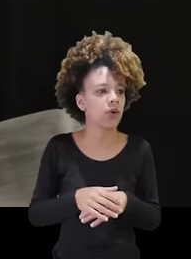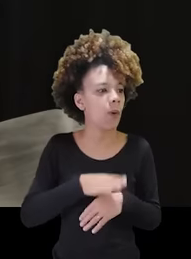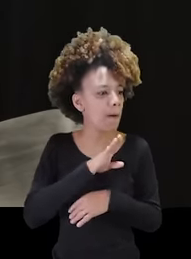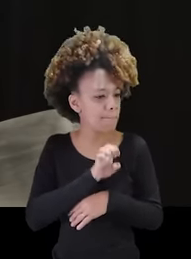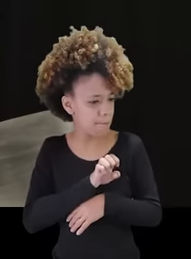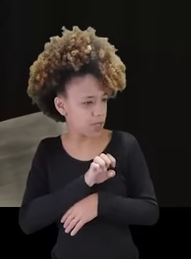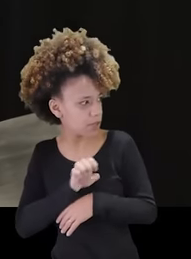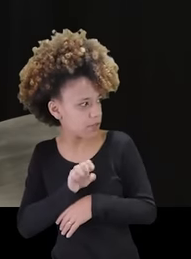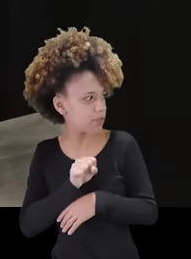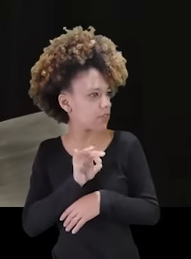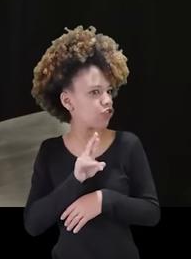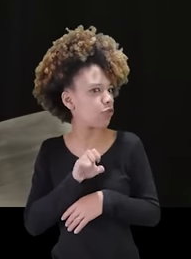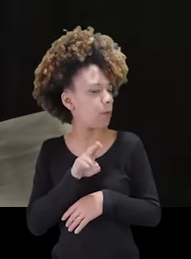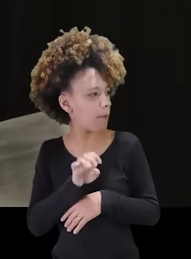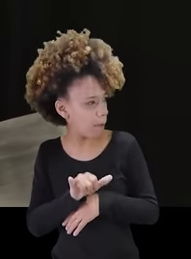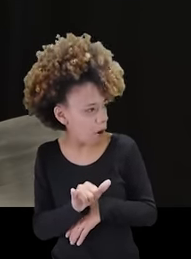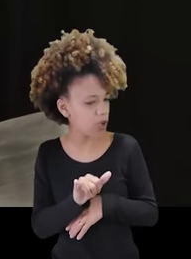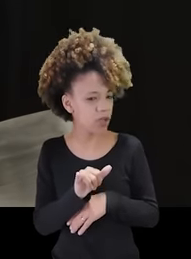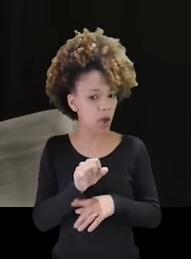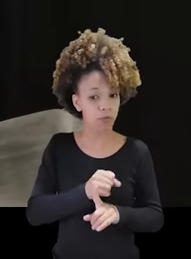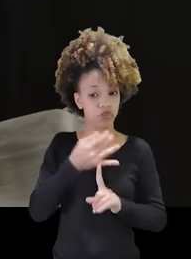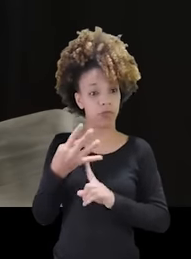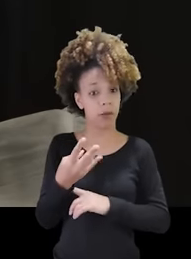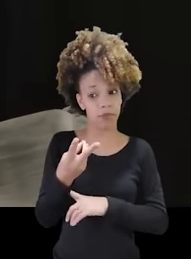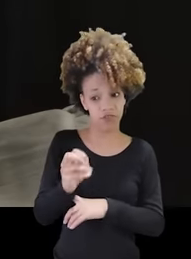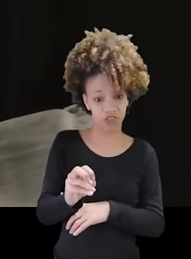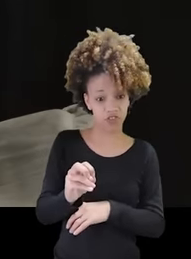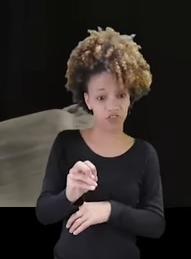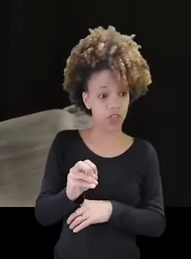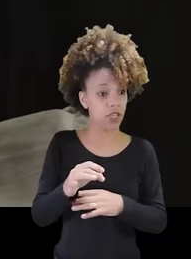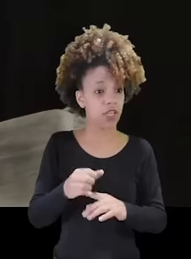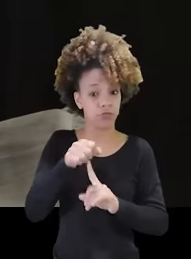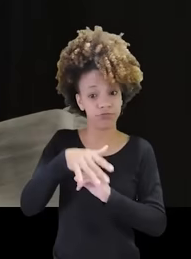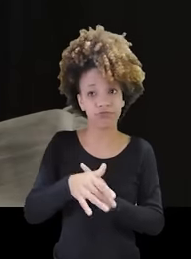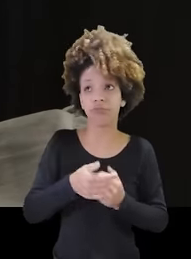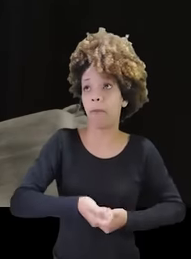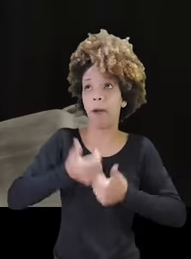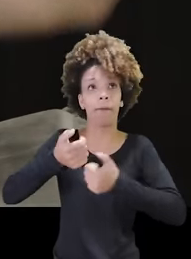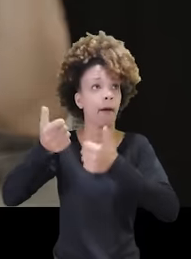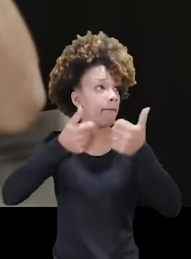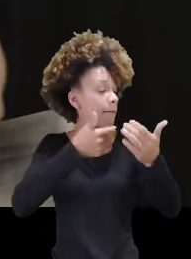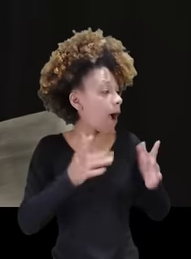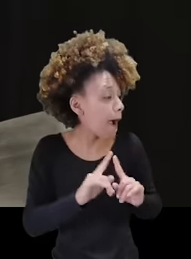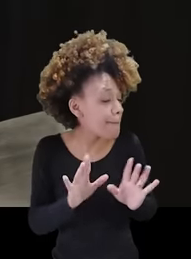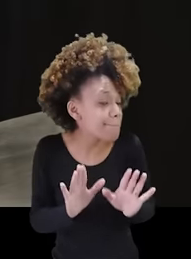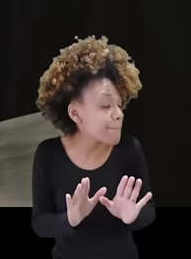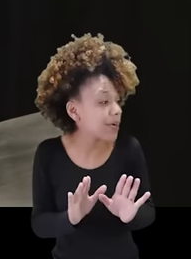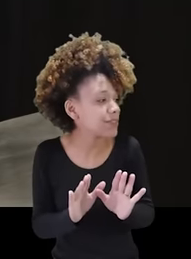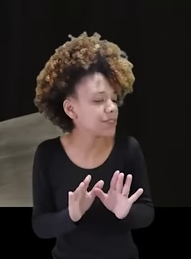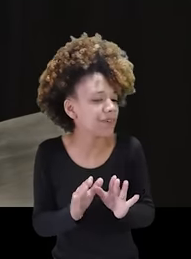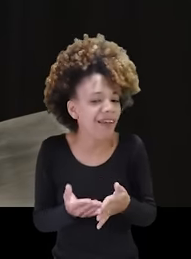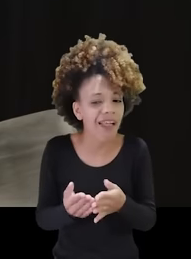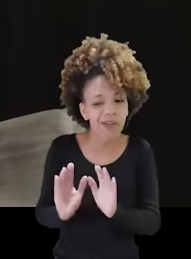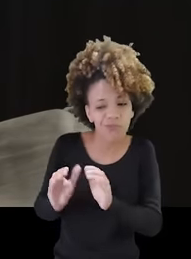Backstreet Boys multiplicar por 20 a quantidade de cara vamos fazer essa merda ser maior fogo de artifício o A4 só que ao mesmo tempo